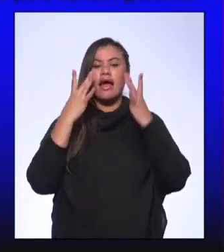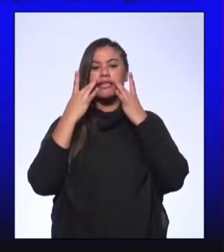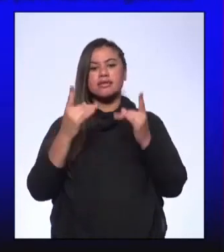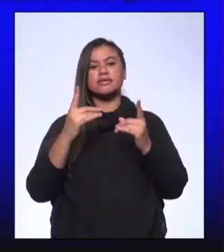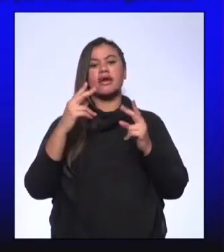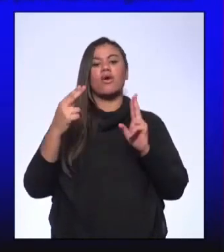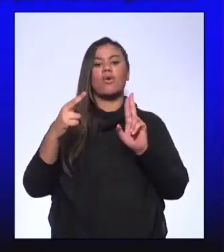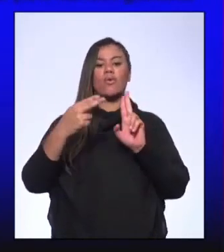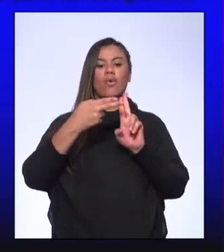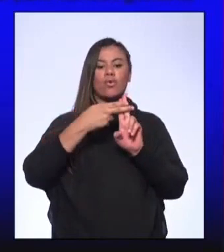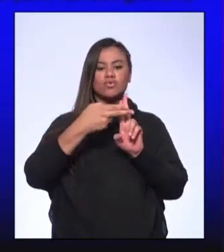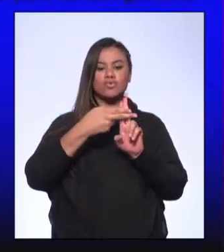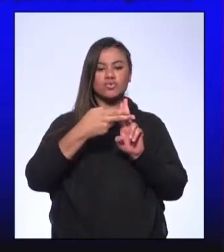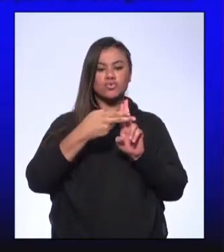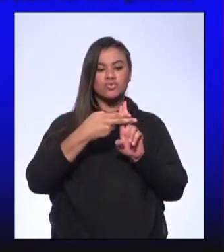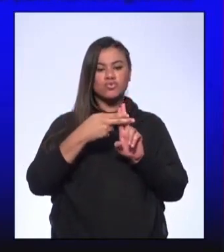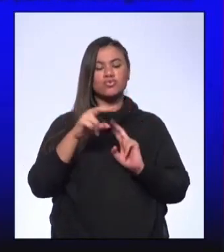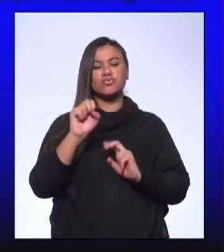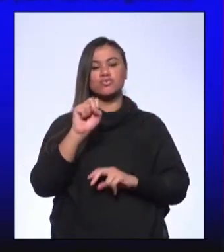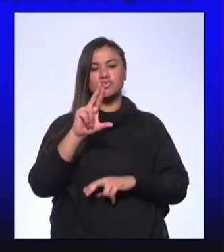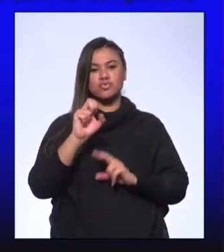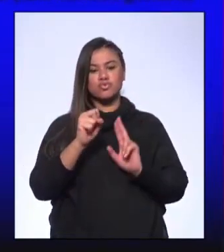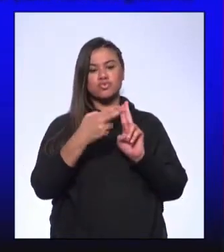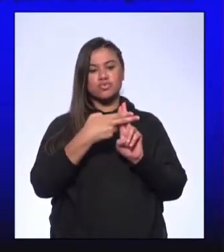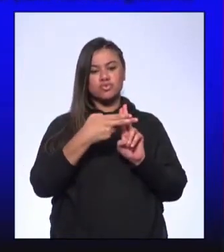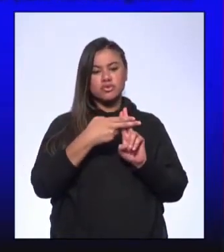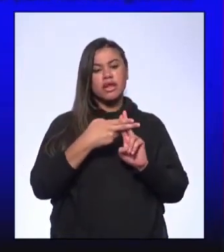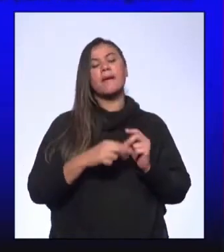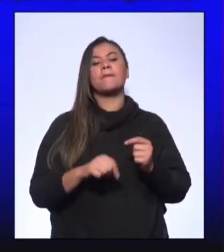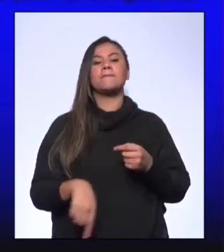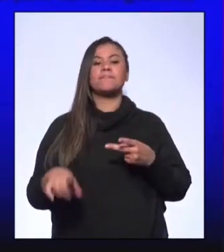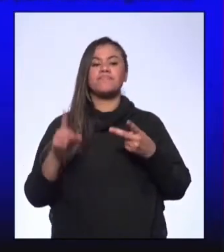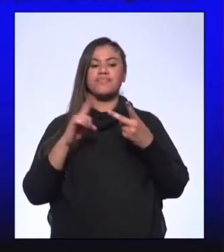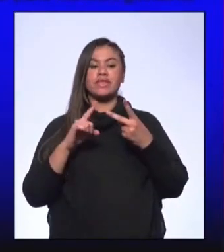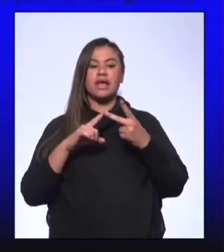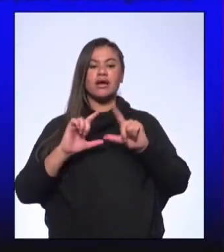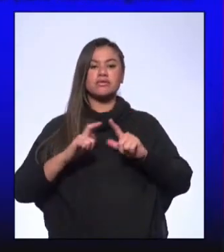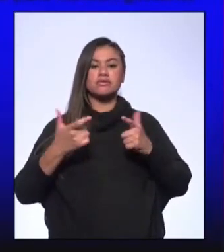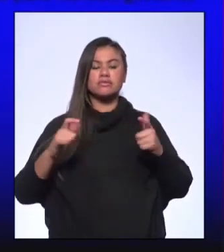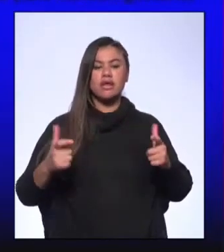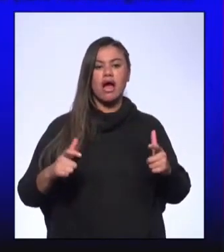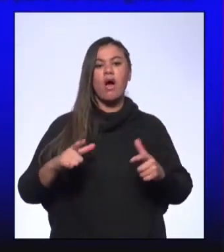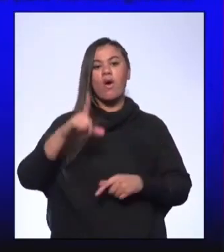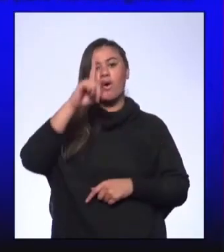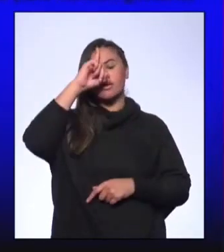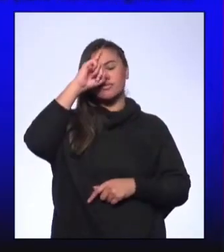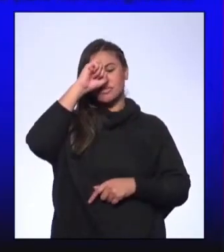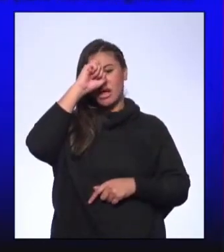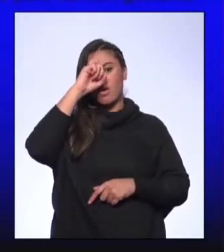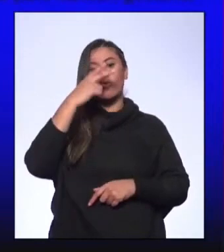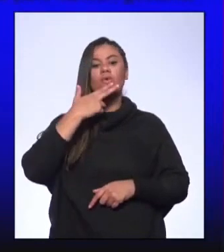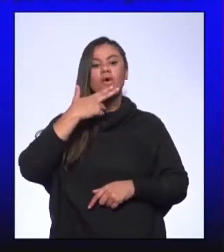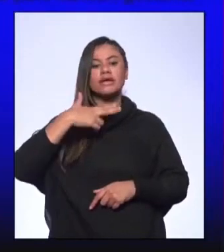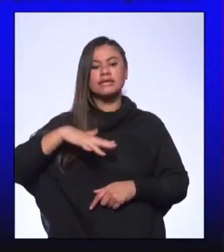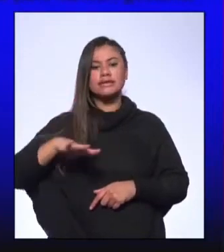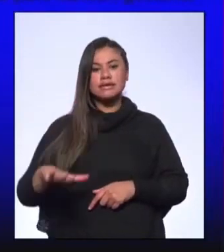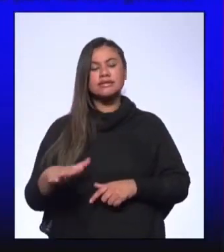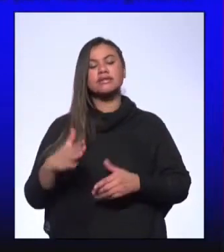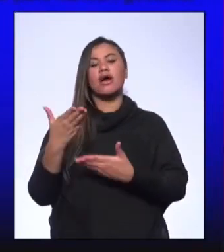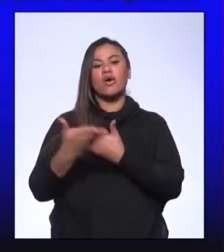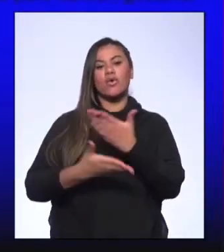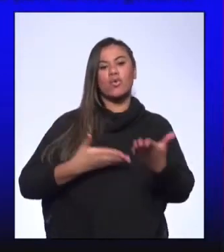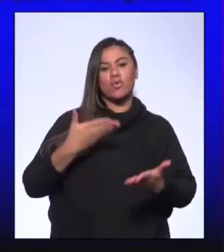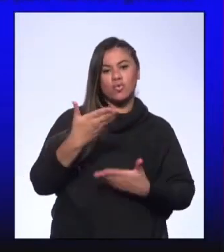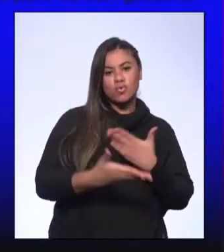100% praticamente dos nossos atendimentos, e trabalho num grande hospital pediátrico, no maior hospital pediátrico que nós temos aqui no estado de